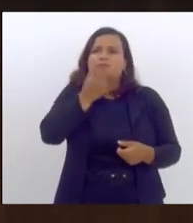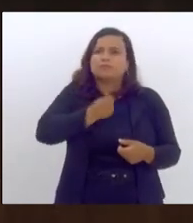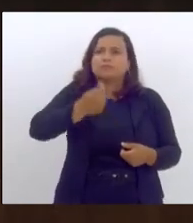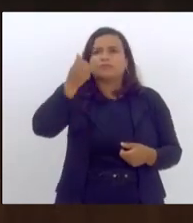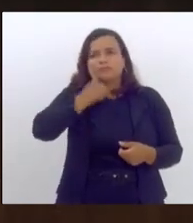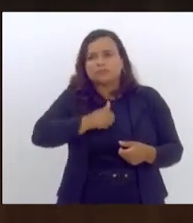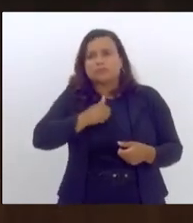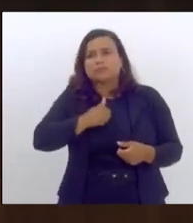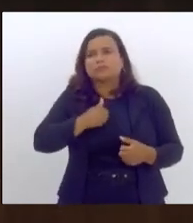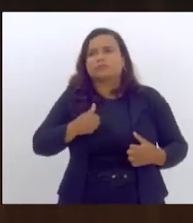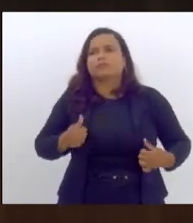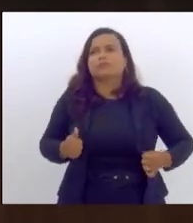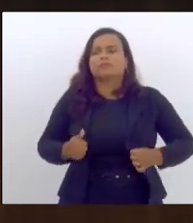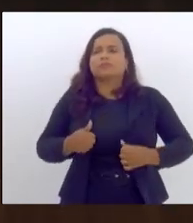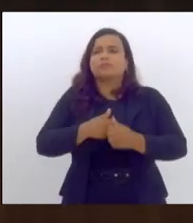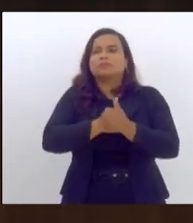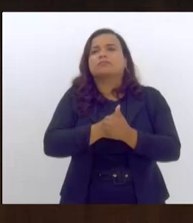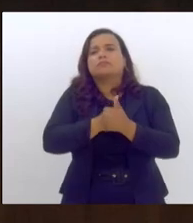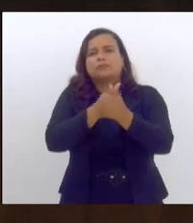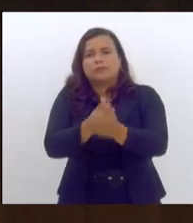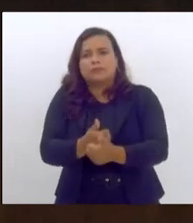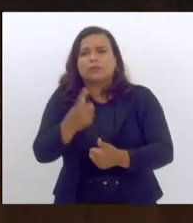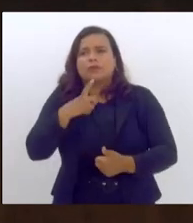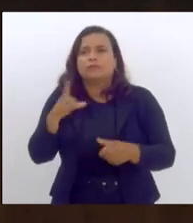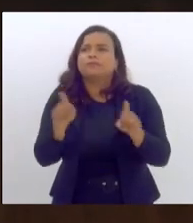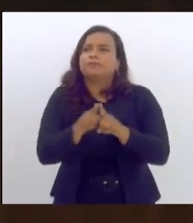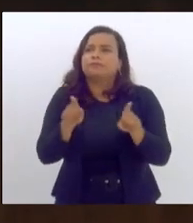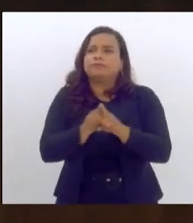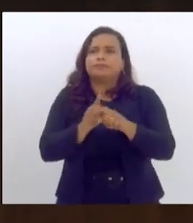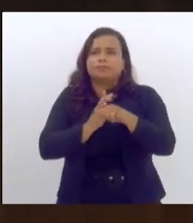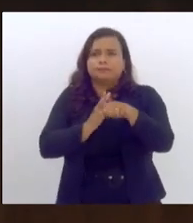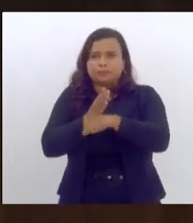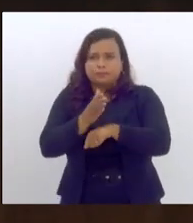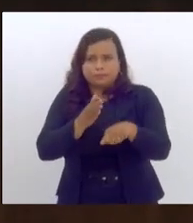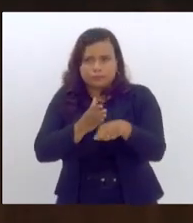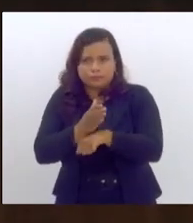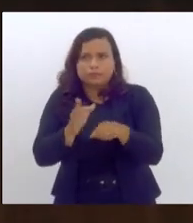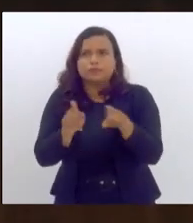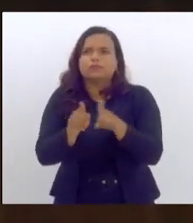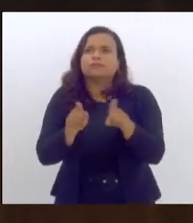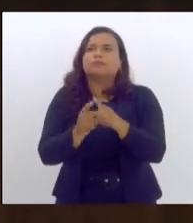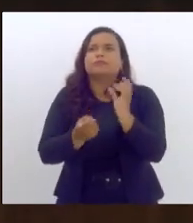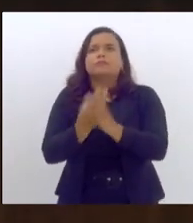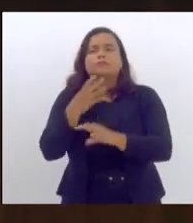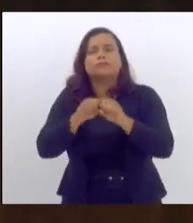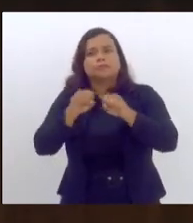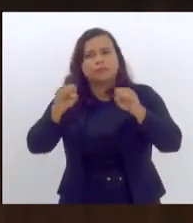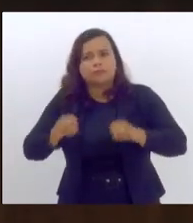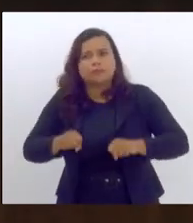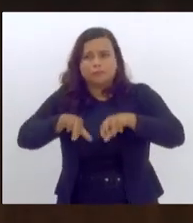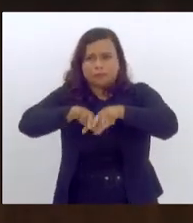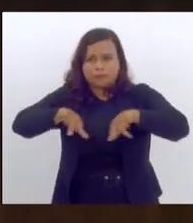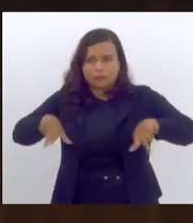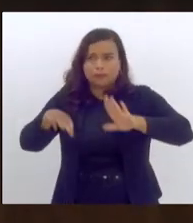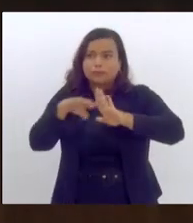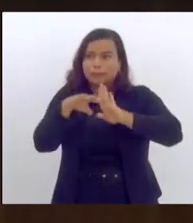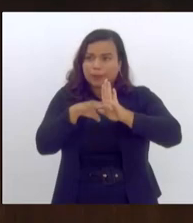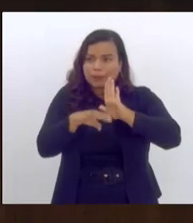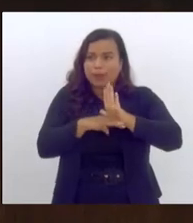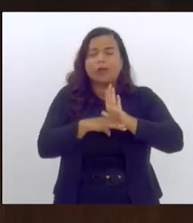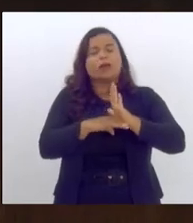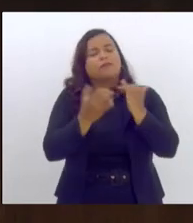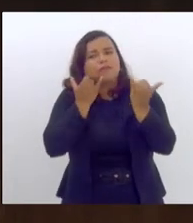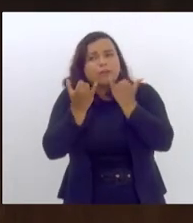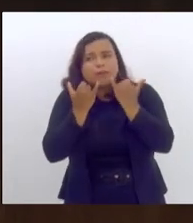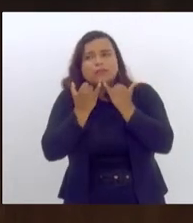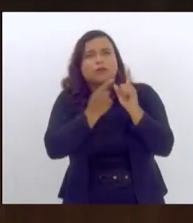deputadas que acompanharam e participaram e sistematizaram uma série de dados e